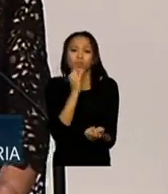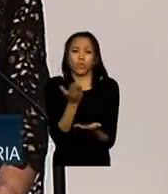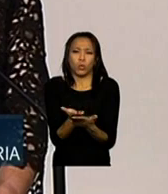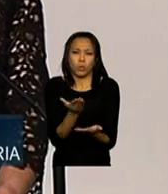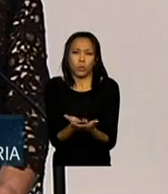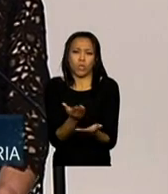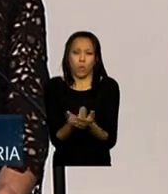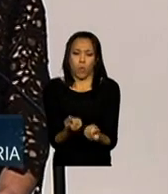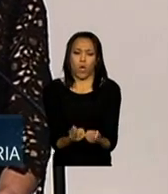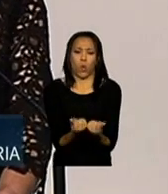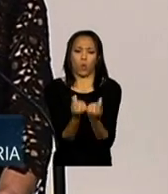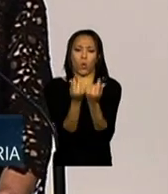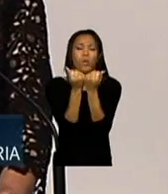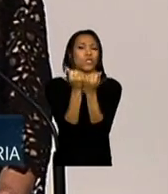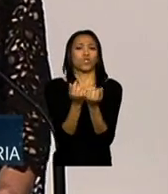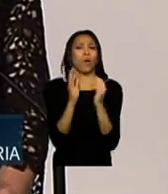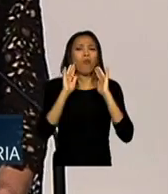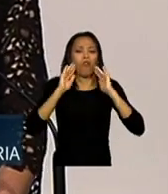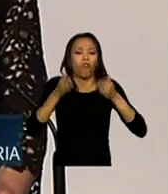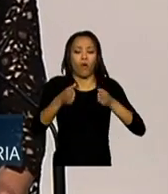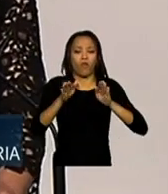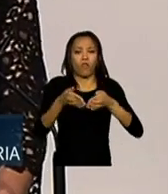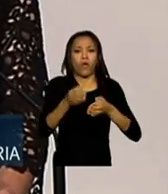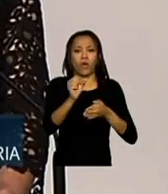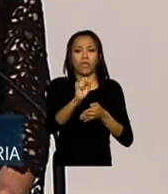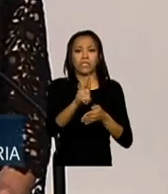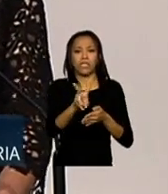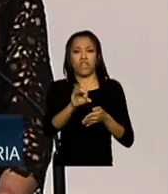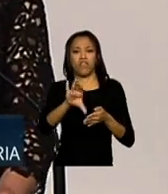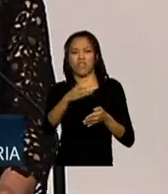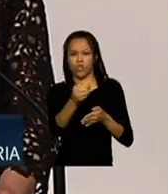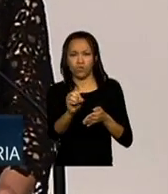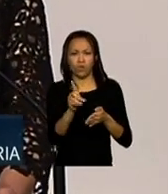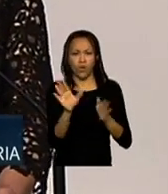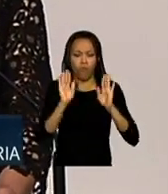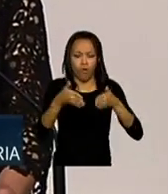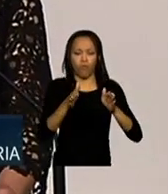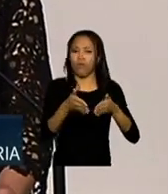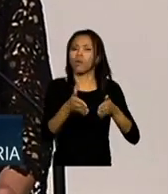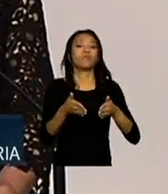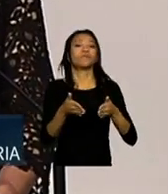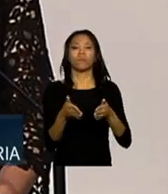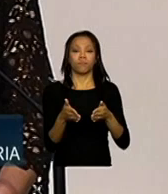uma economia de serviços. O Brasil deve.